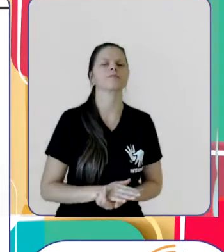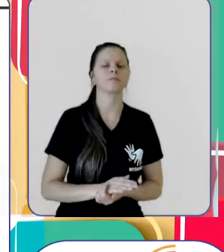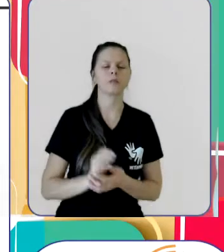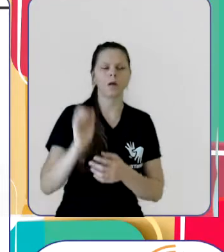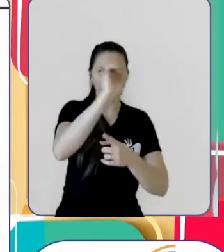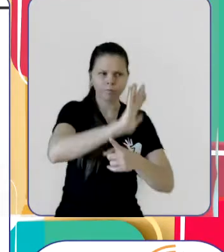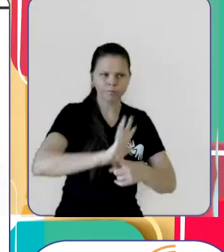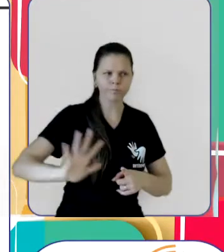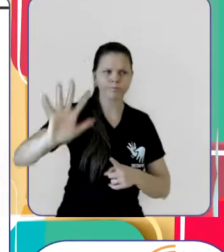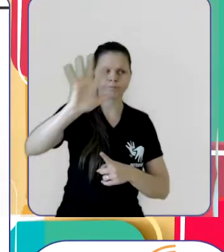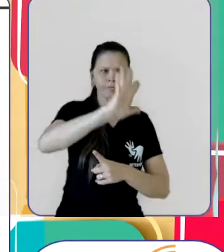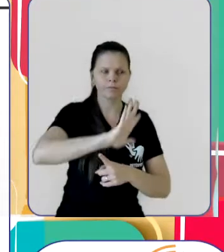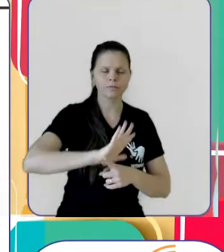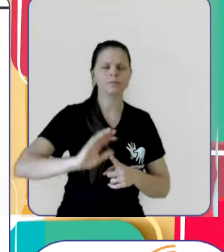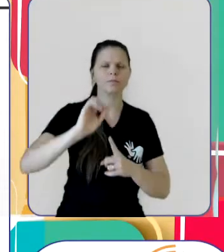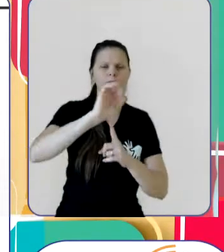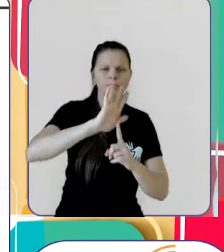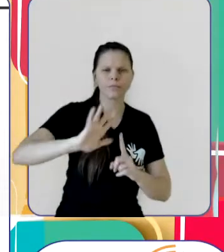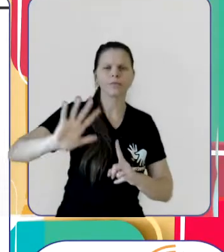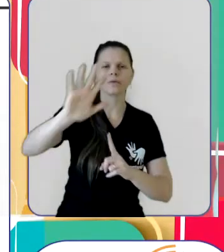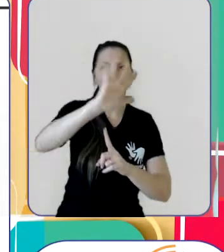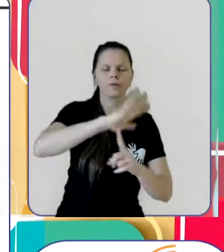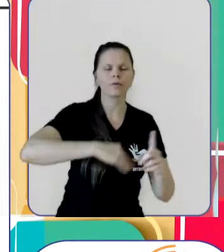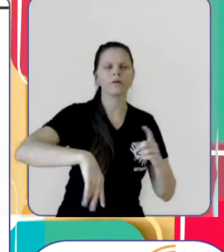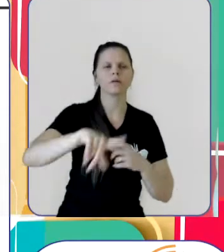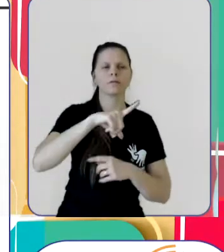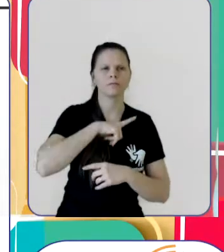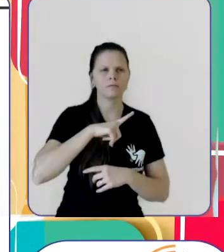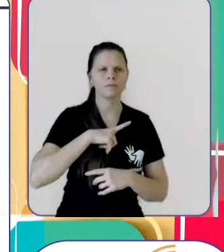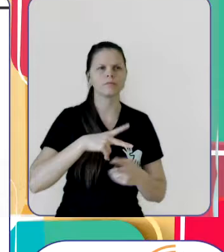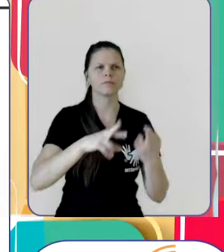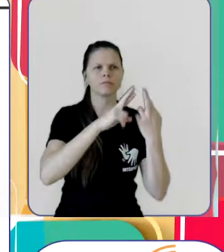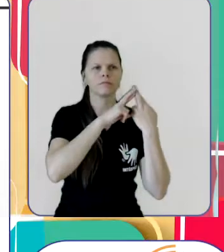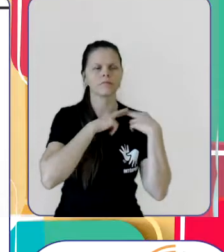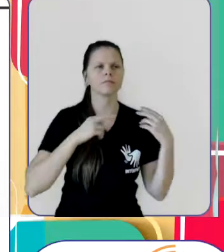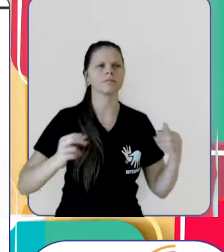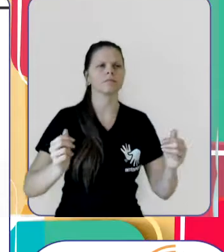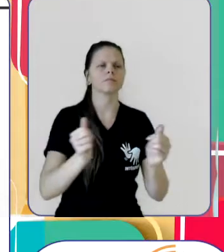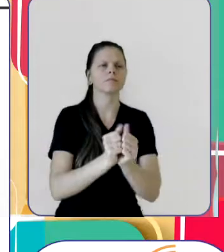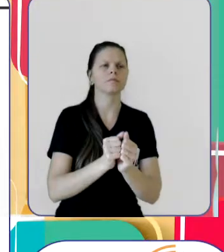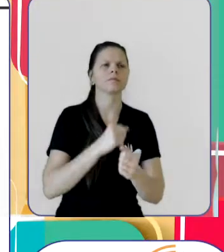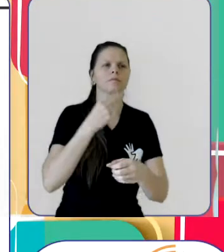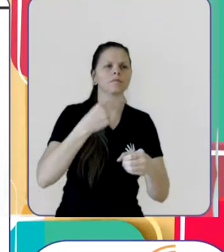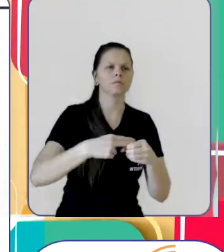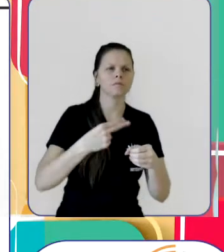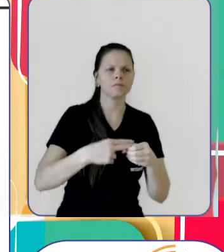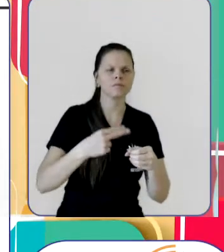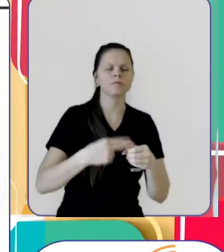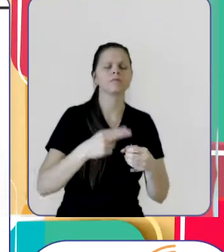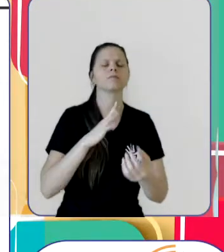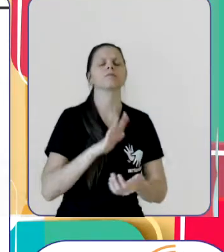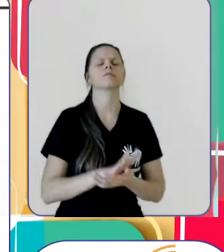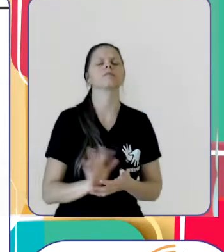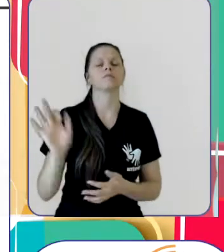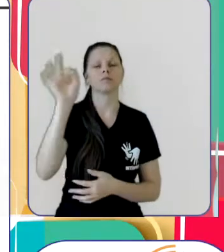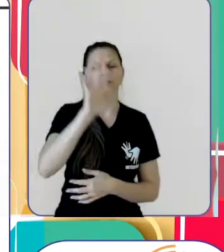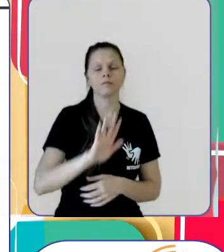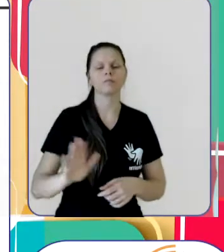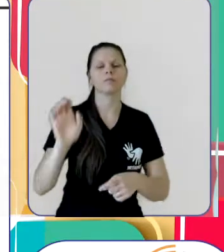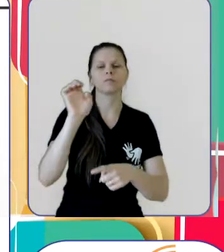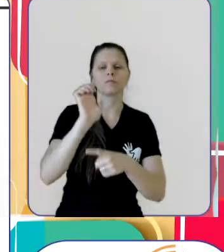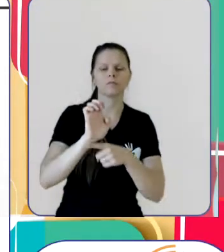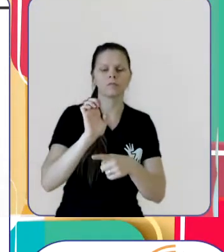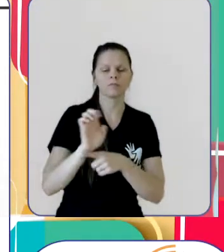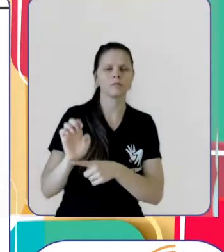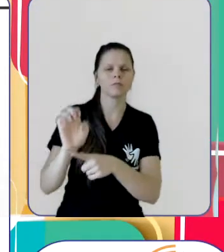em todos os âmbitos ele tem esse segmento, tanto municipal, quanto federal, quanto estadual.